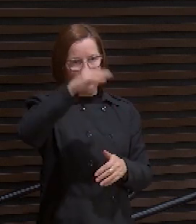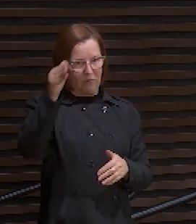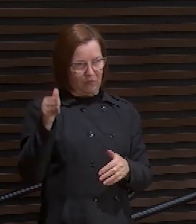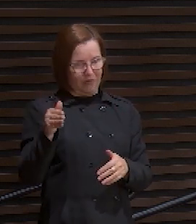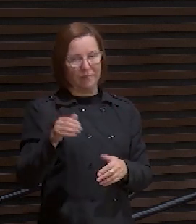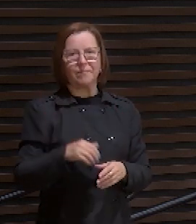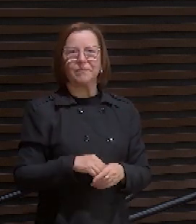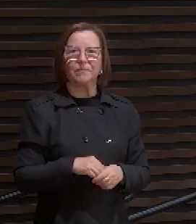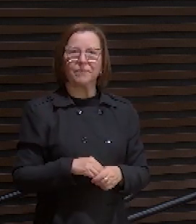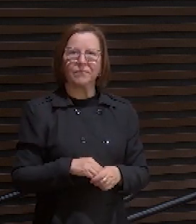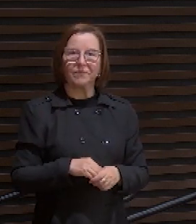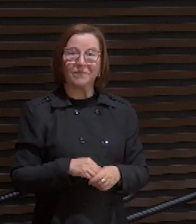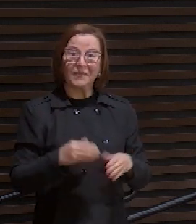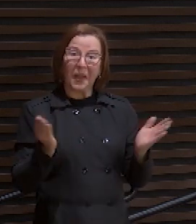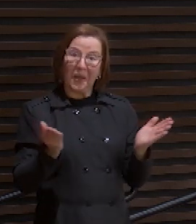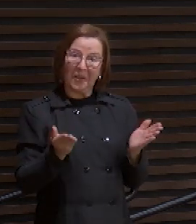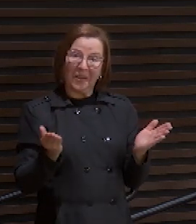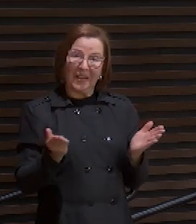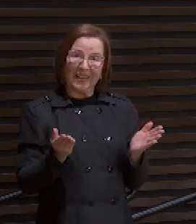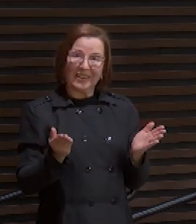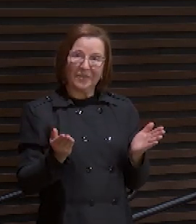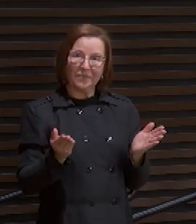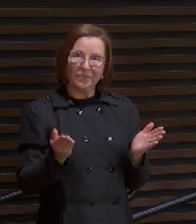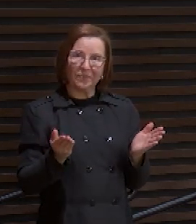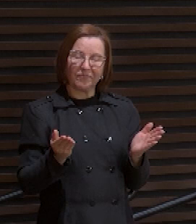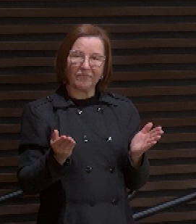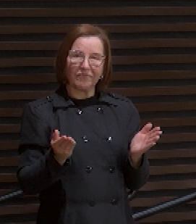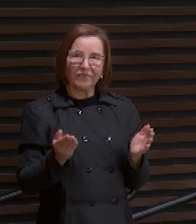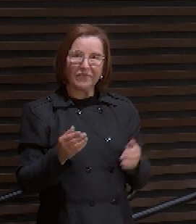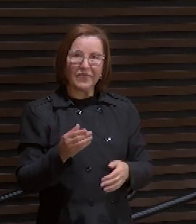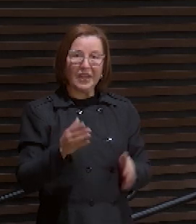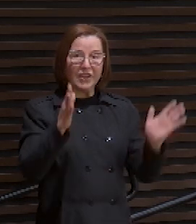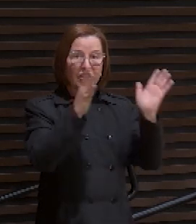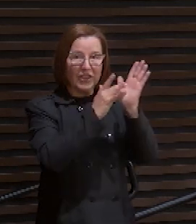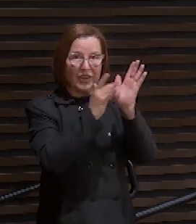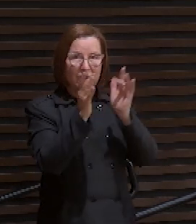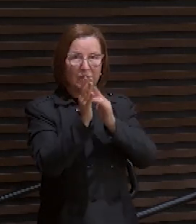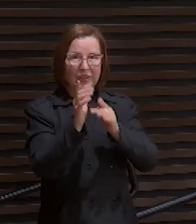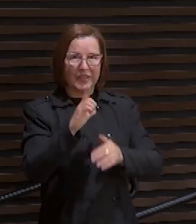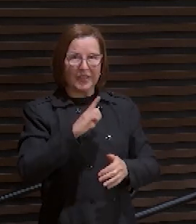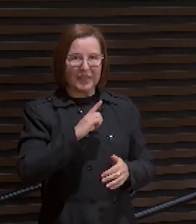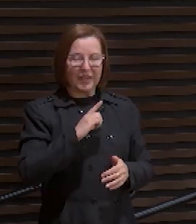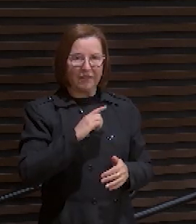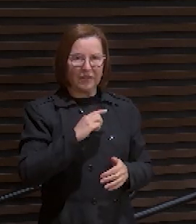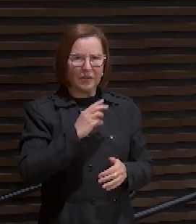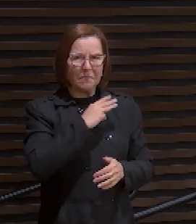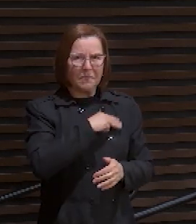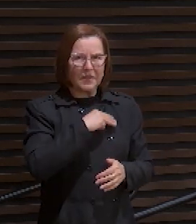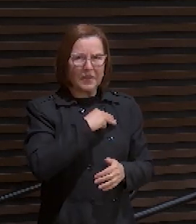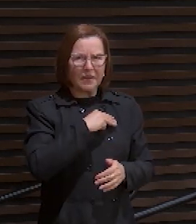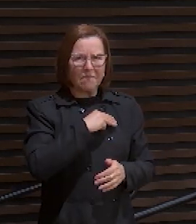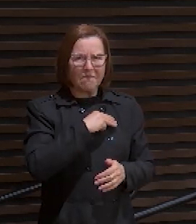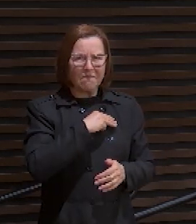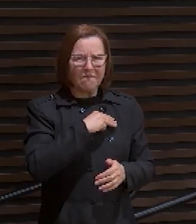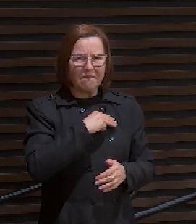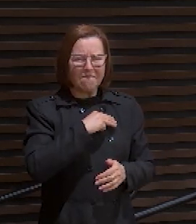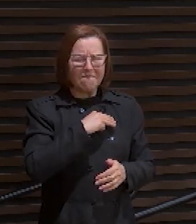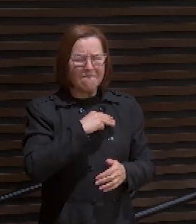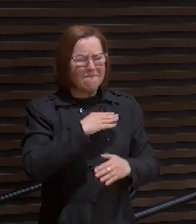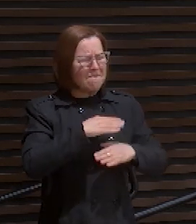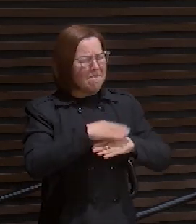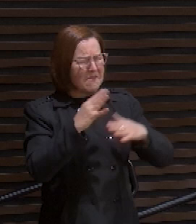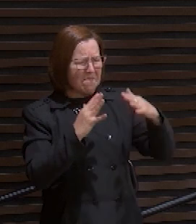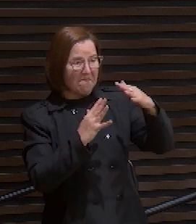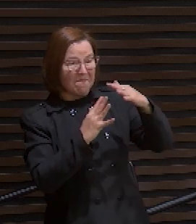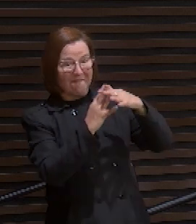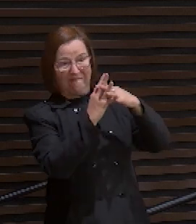monte. Agora, com efeito, obteve Jesus ministério tanto mais